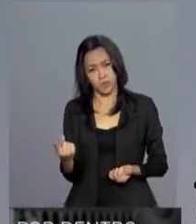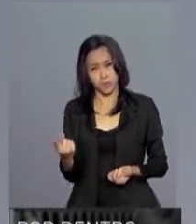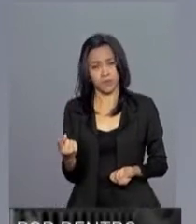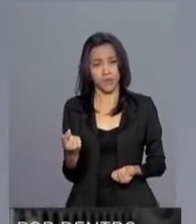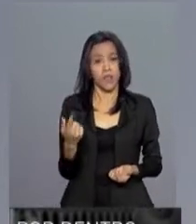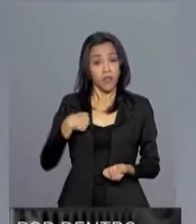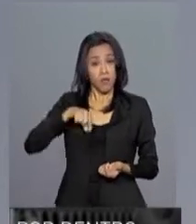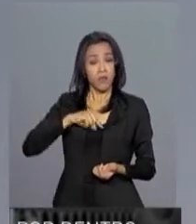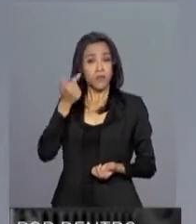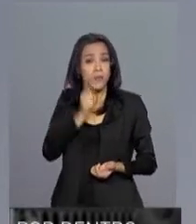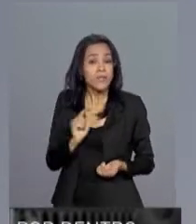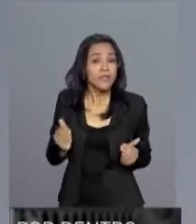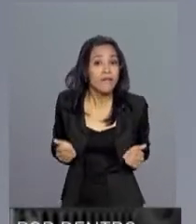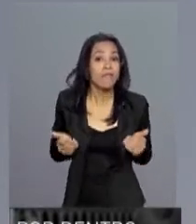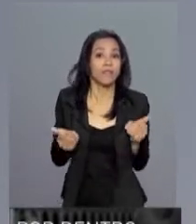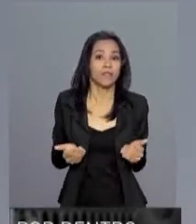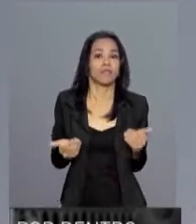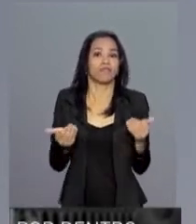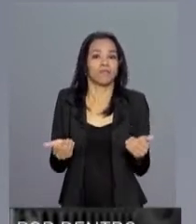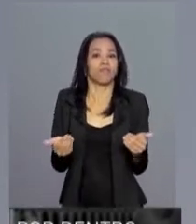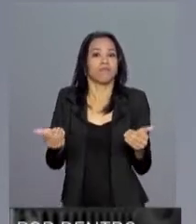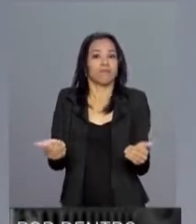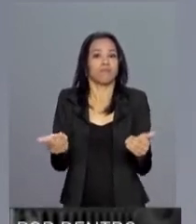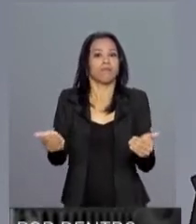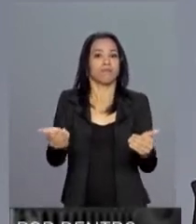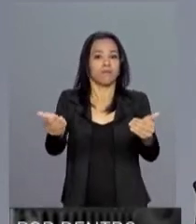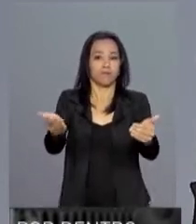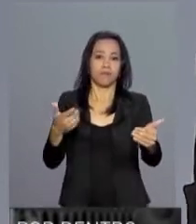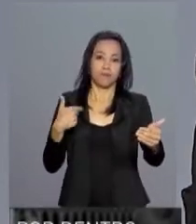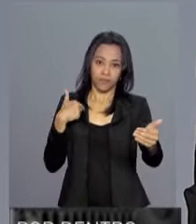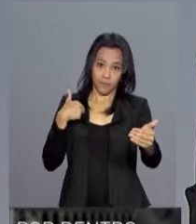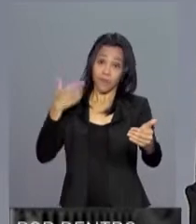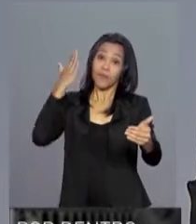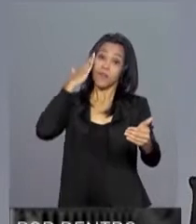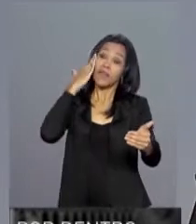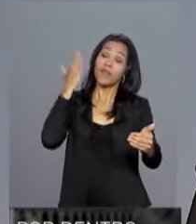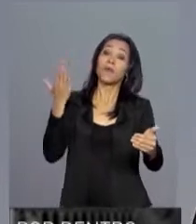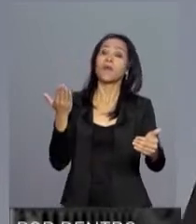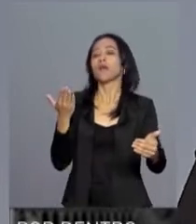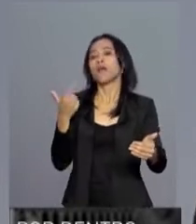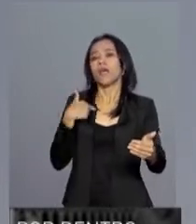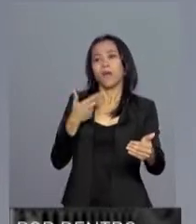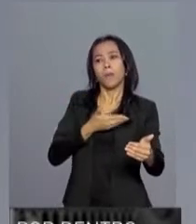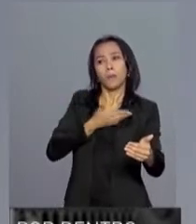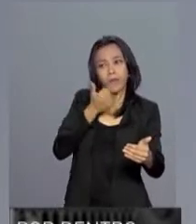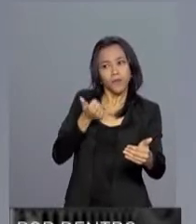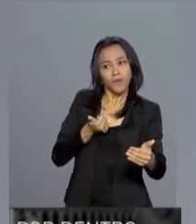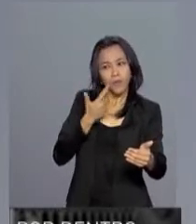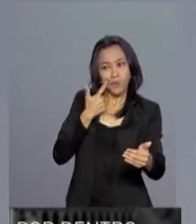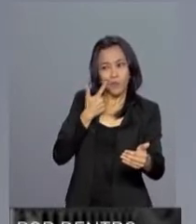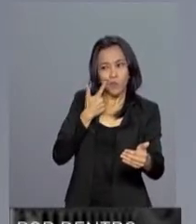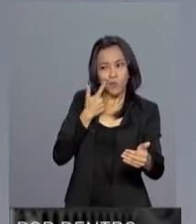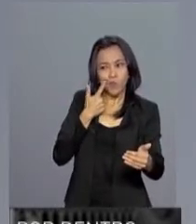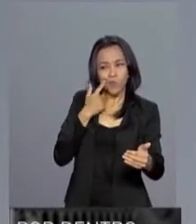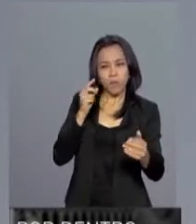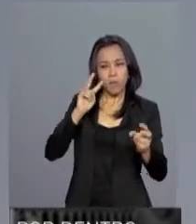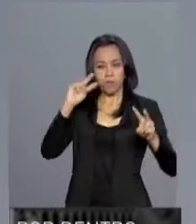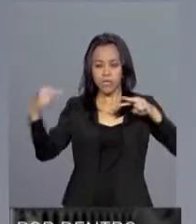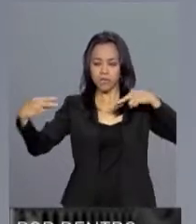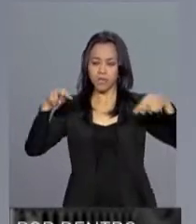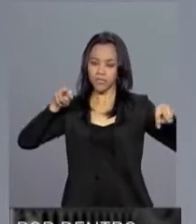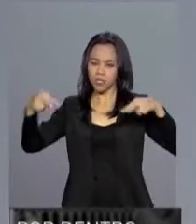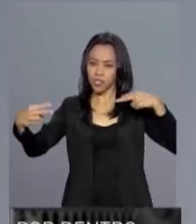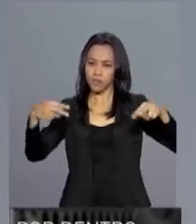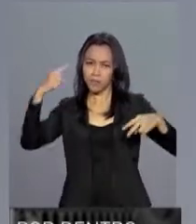estamos avançando muito eu sou da confraria o copo meio cheio né eu prefiro ver as coisas com uma perspectiva é